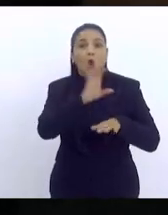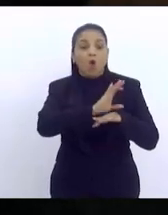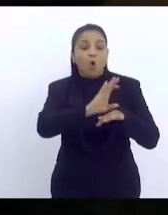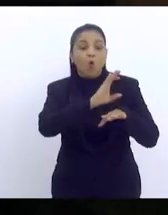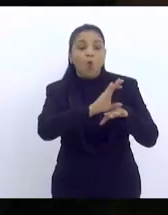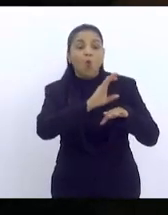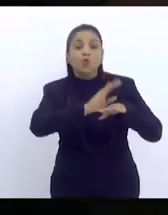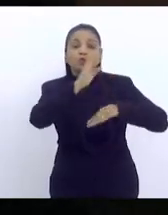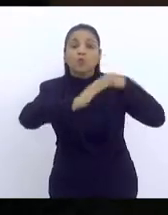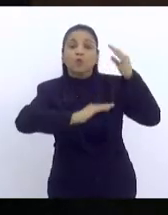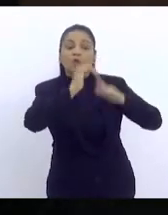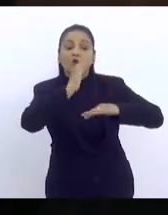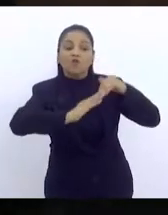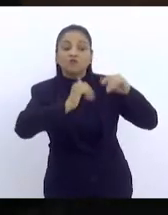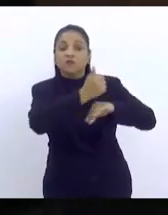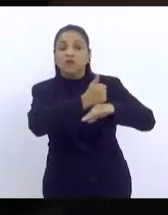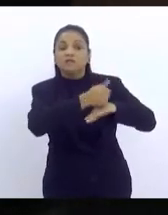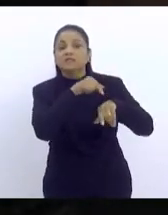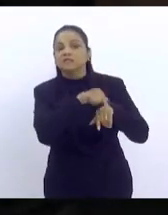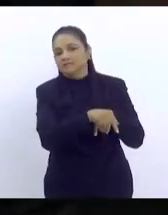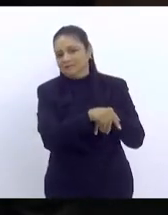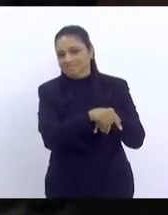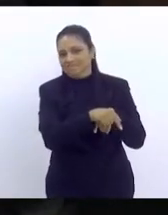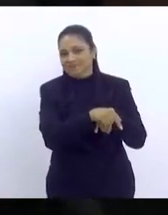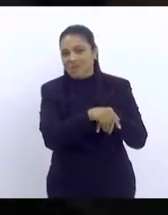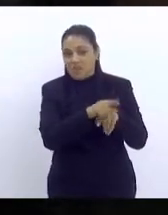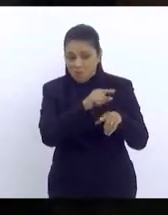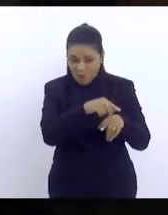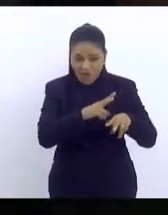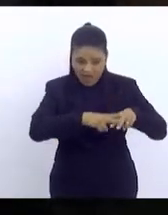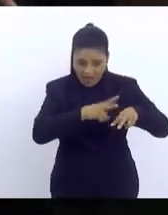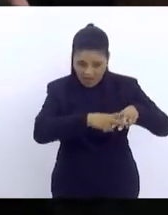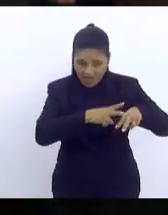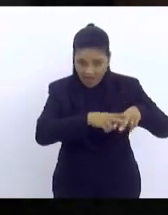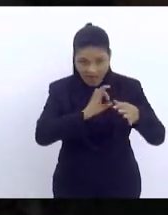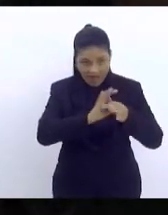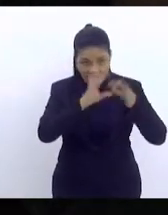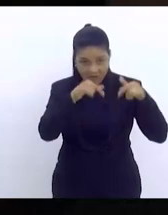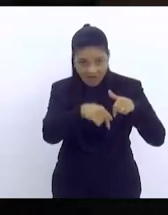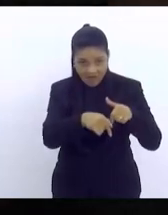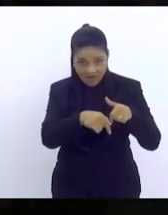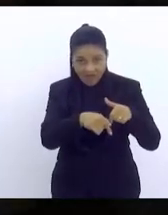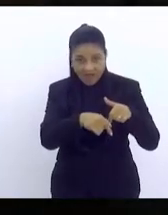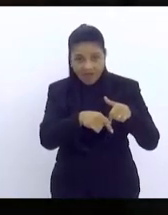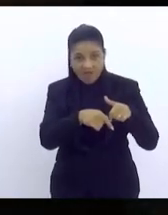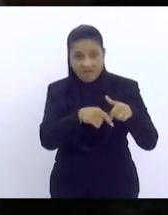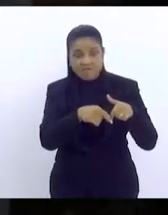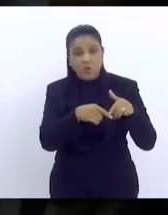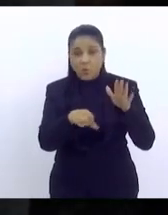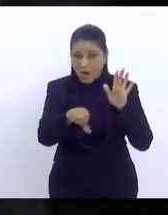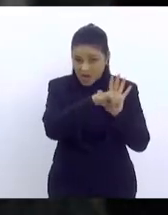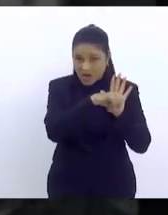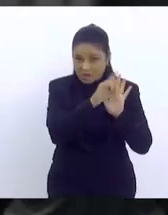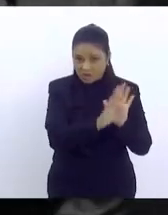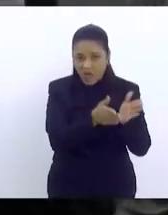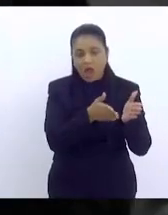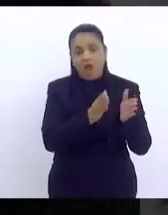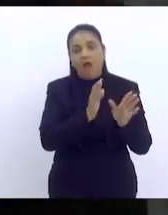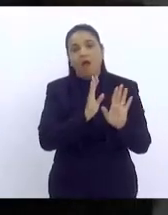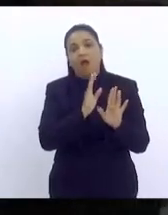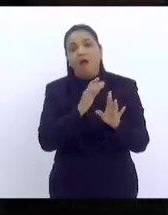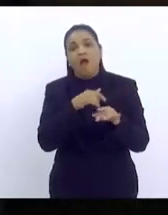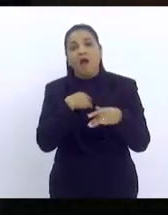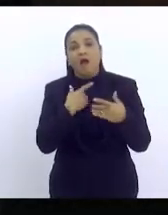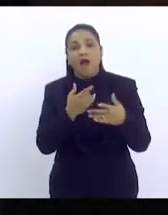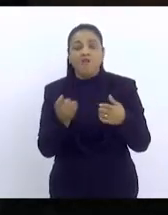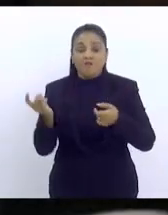para depois que ele sair de cumprir a pena dele pelos crimes que ele cometeu ele não vem a dizer que voltou para o crime porque não teve